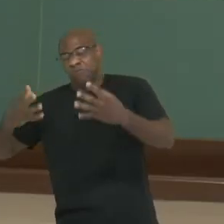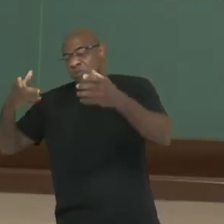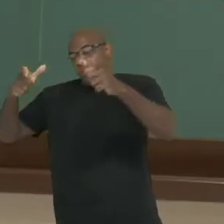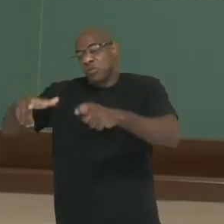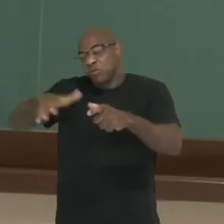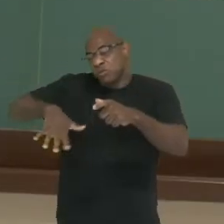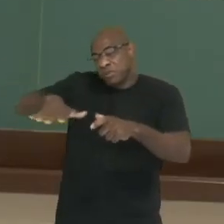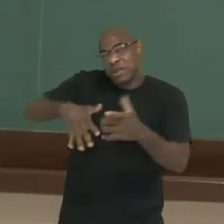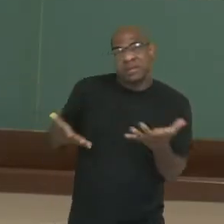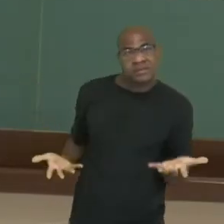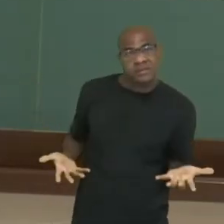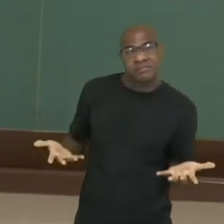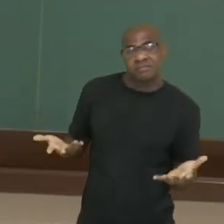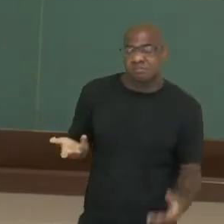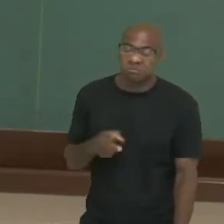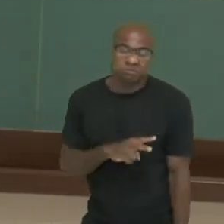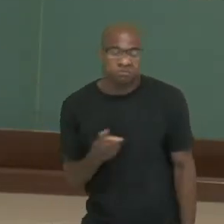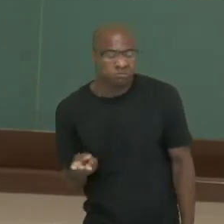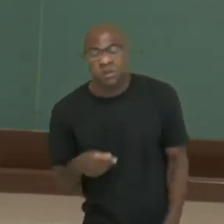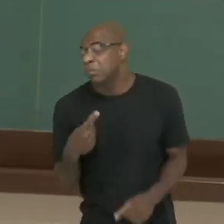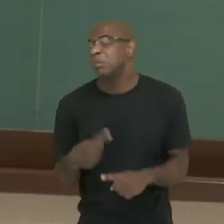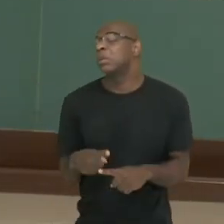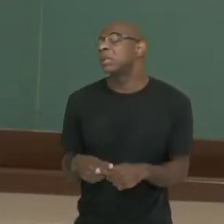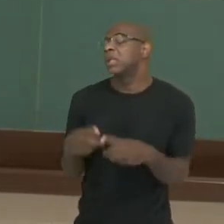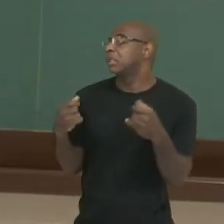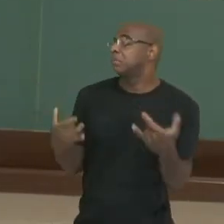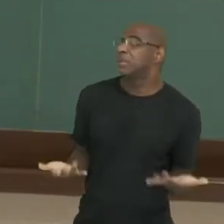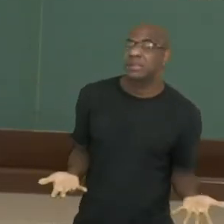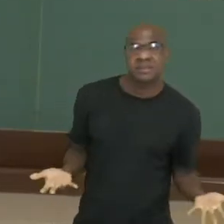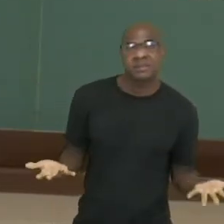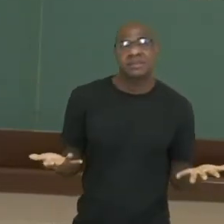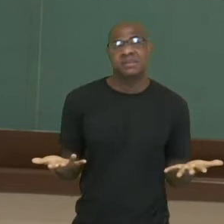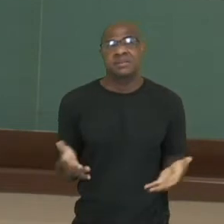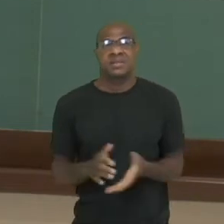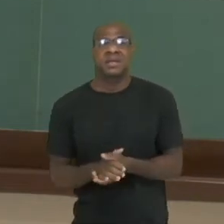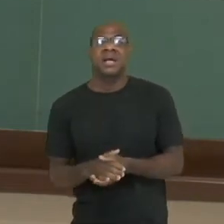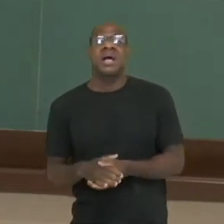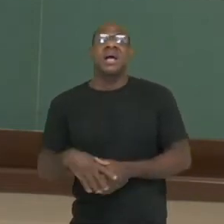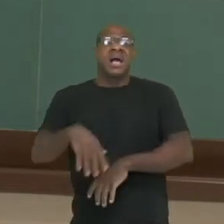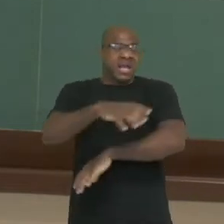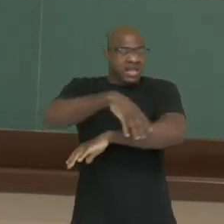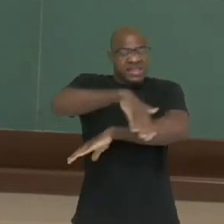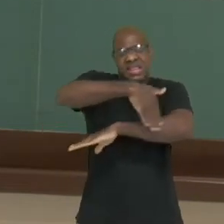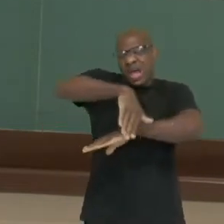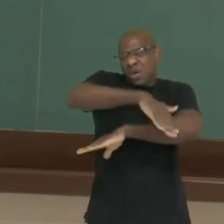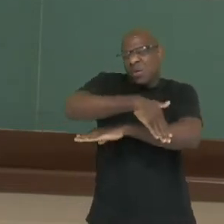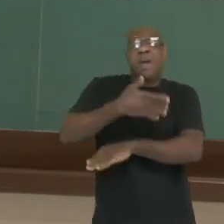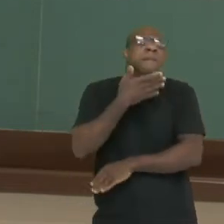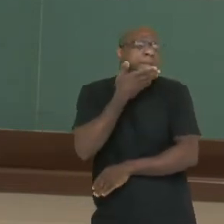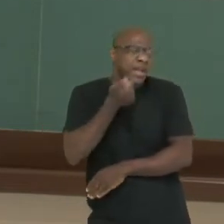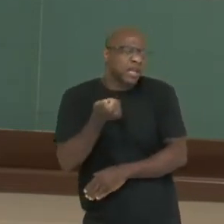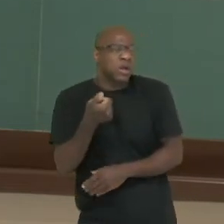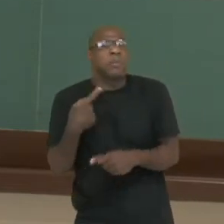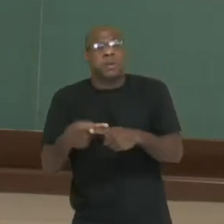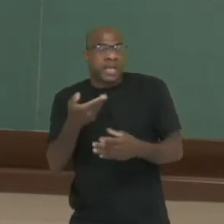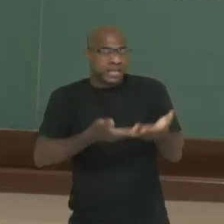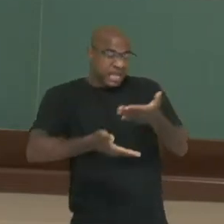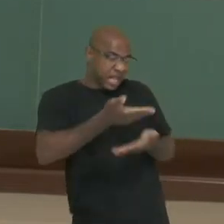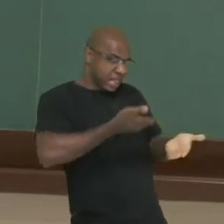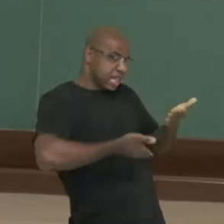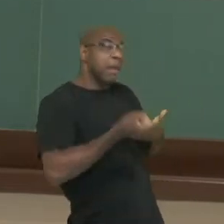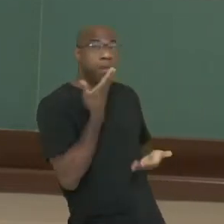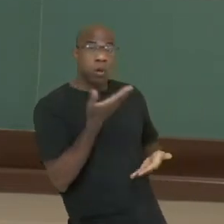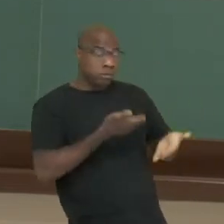Amo os dois, amo participar e assistir o teatro de rua, é maravilhosa a interação com o público,